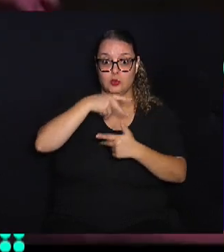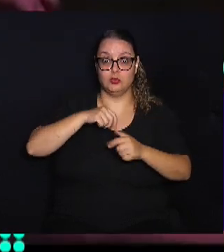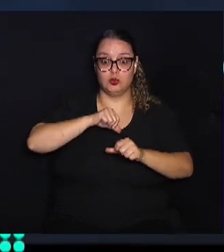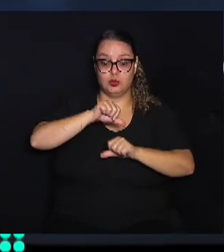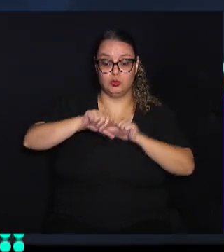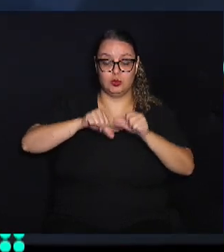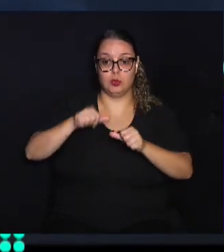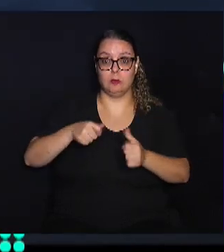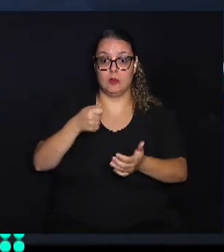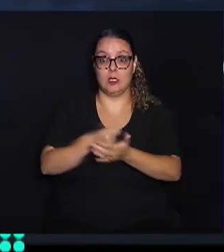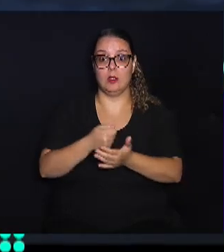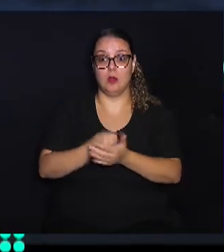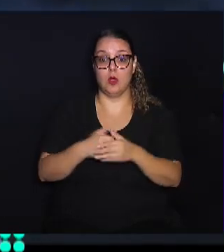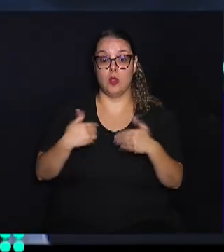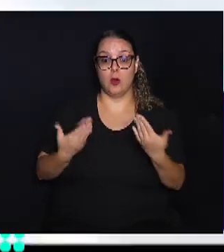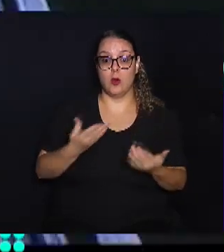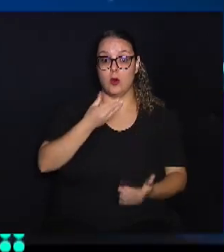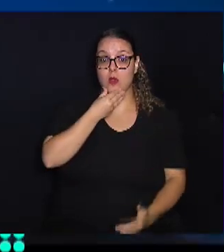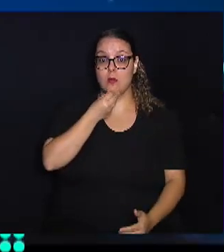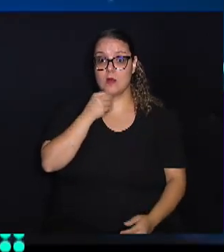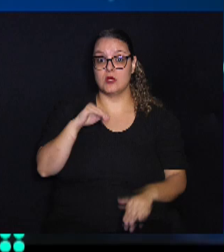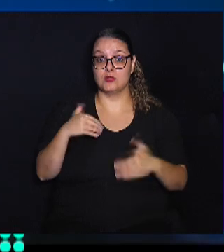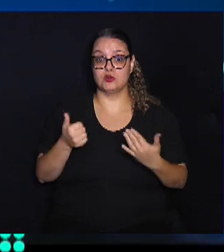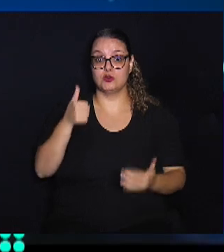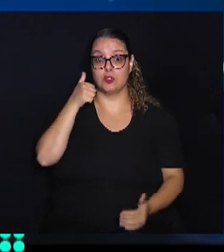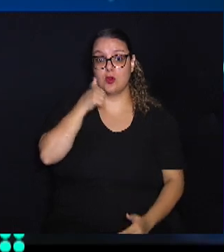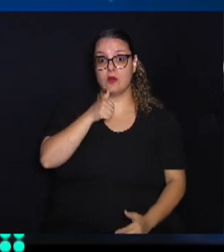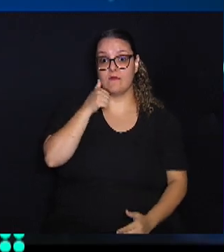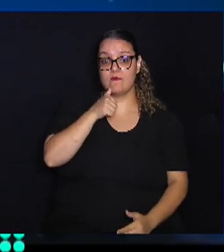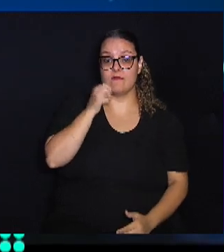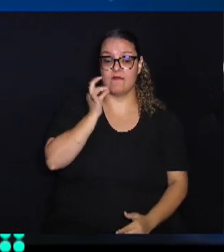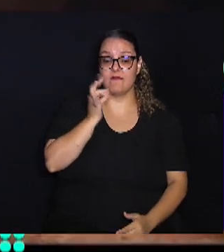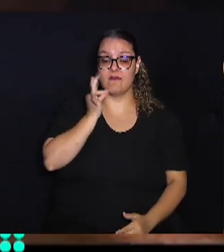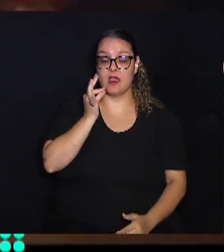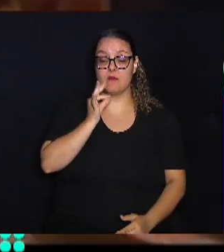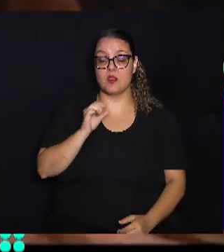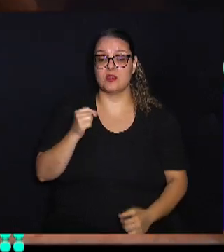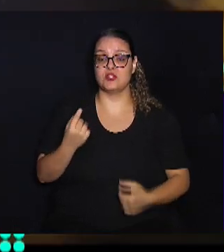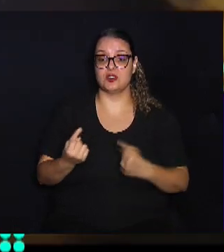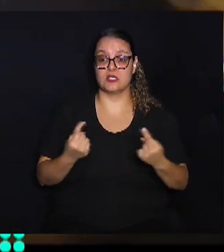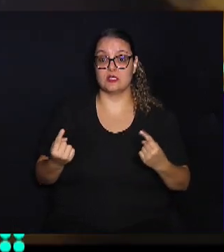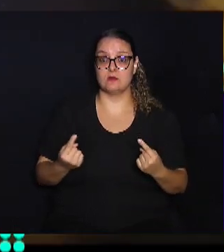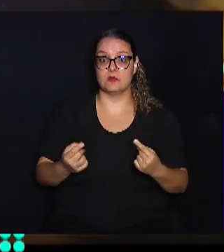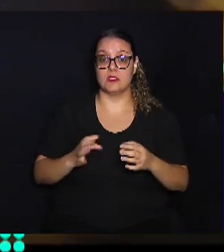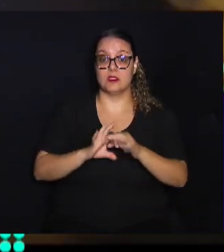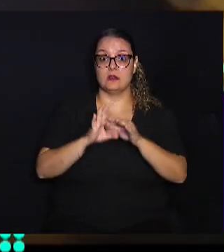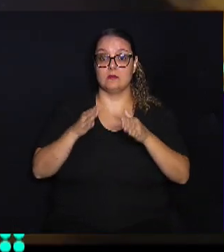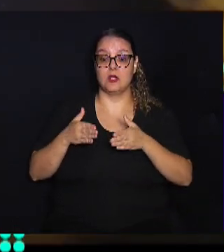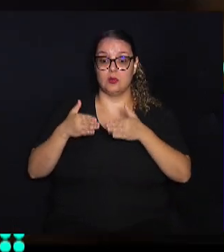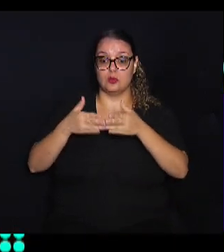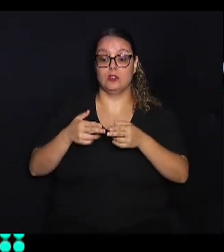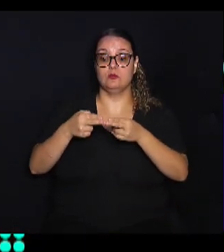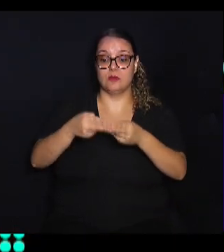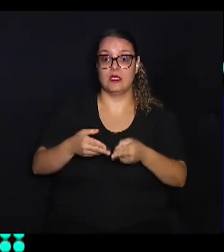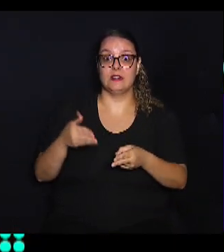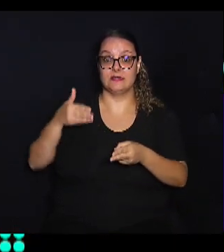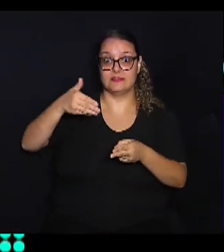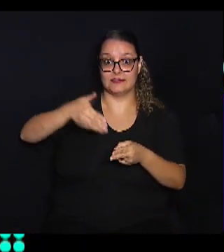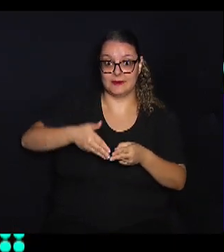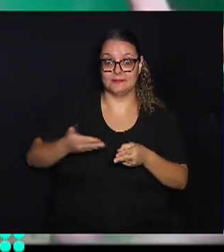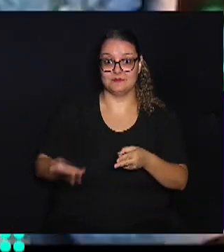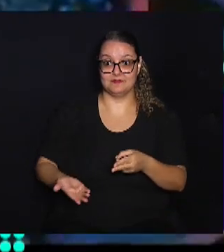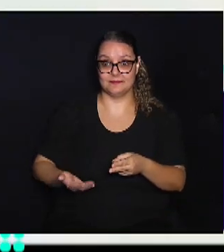qual macho e qual fêmea de cada espécie terá permissão para embarcar na Arca de Noé. Durante